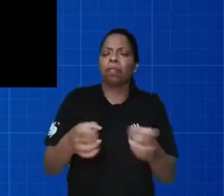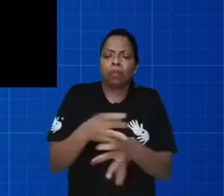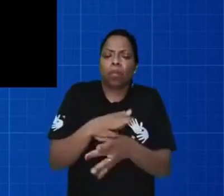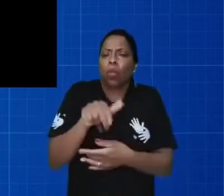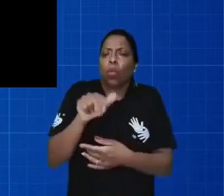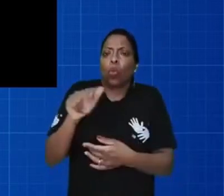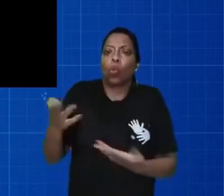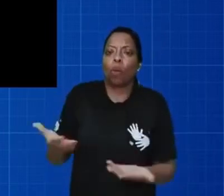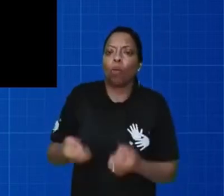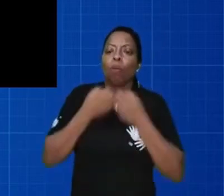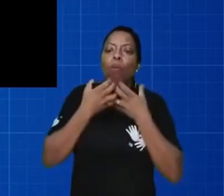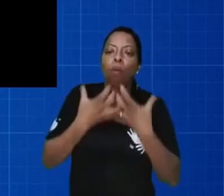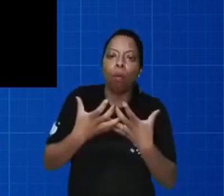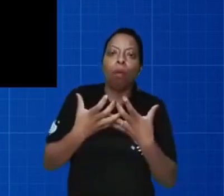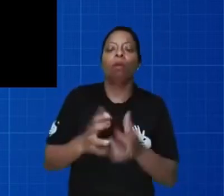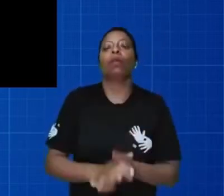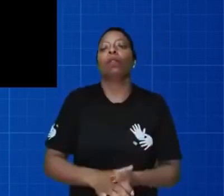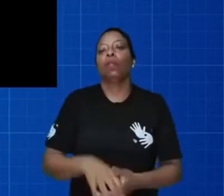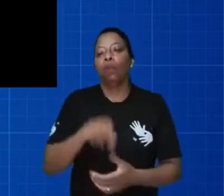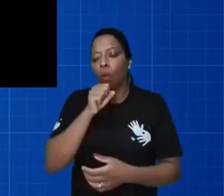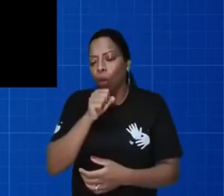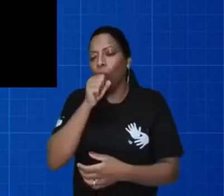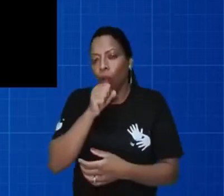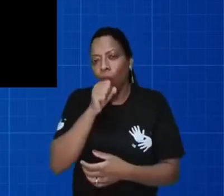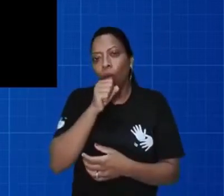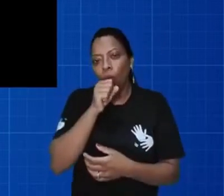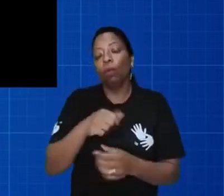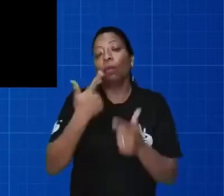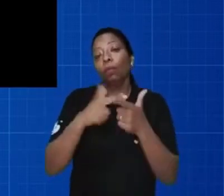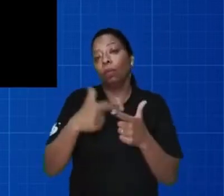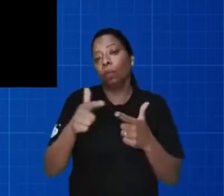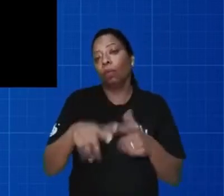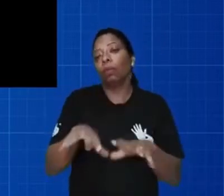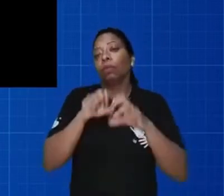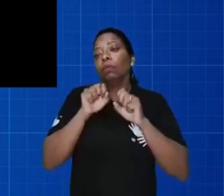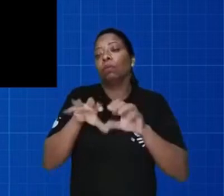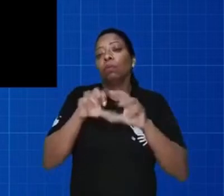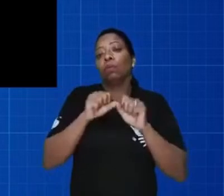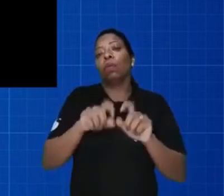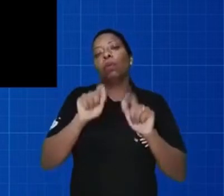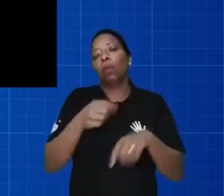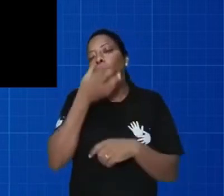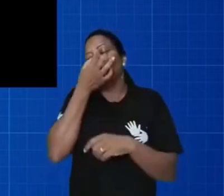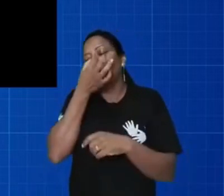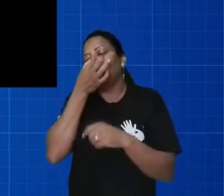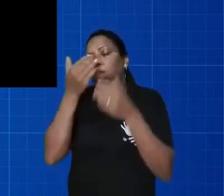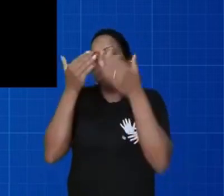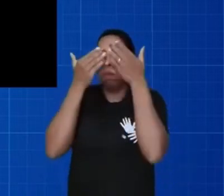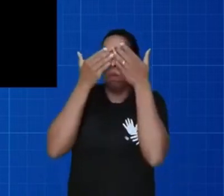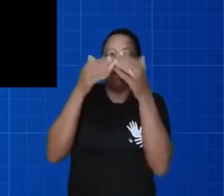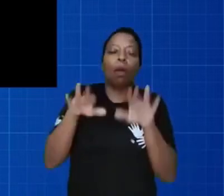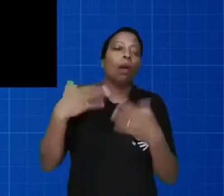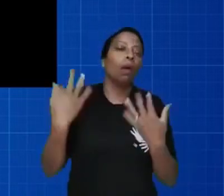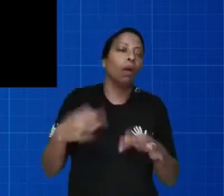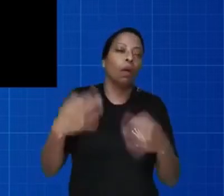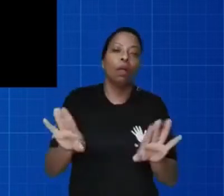sinusite, pneumonia, otite, vários outros problemas, até mesmo a apneia, no caso de bebês. Né? A